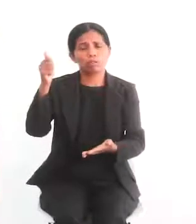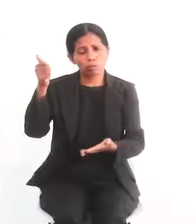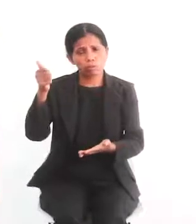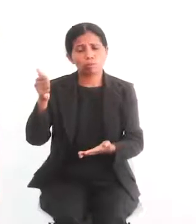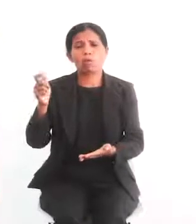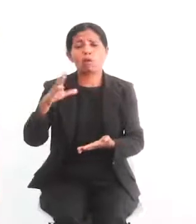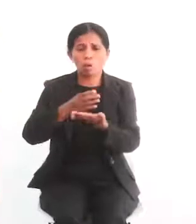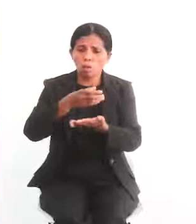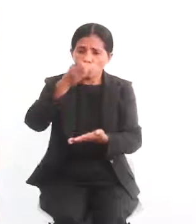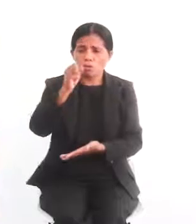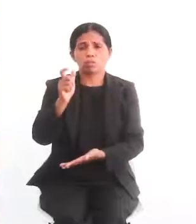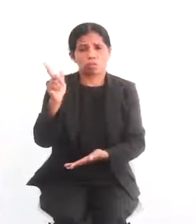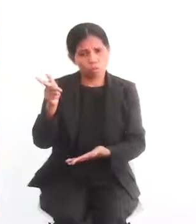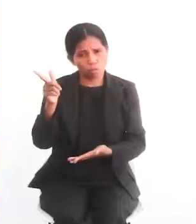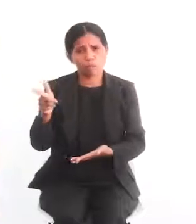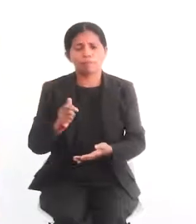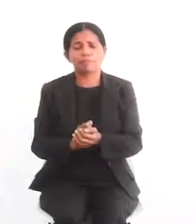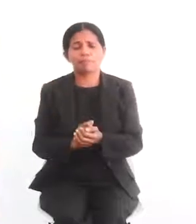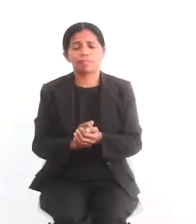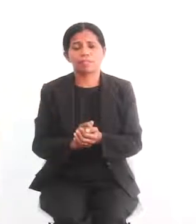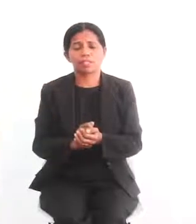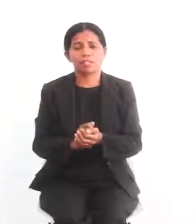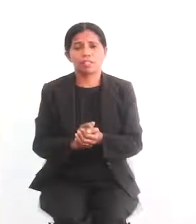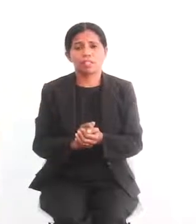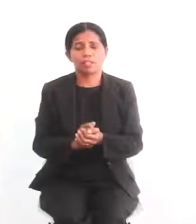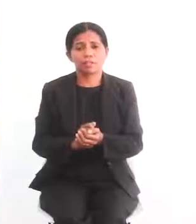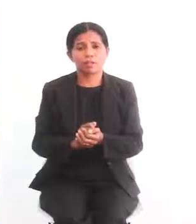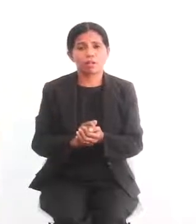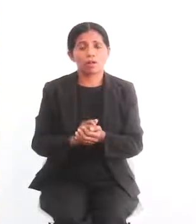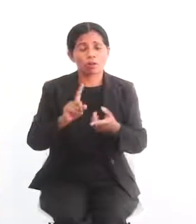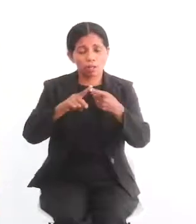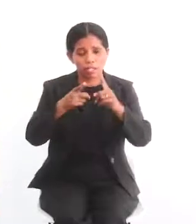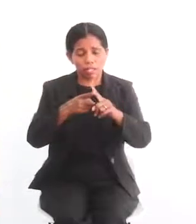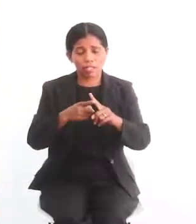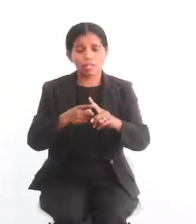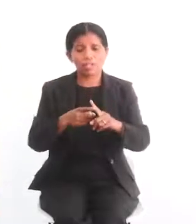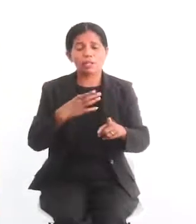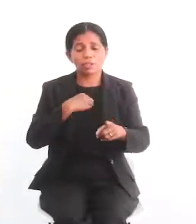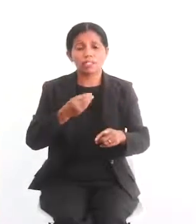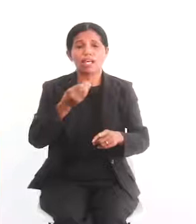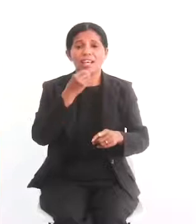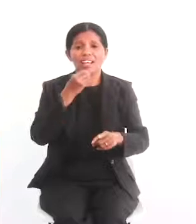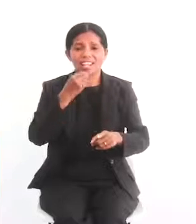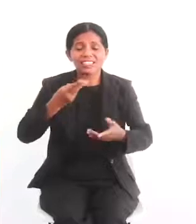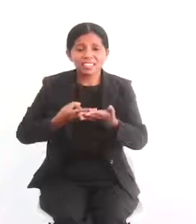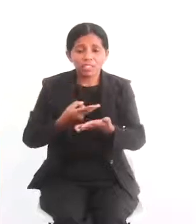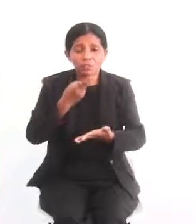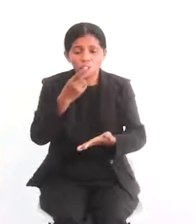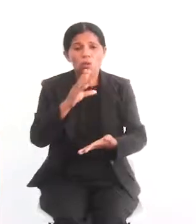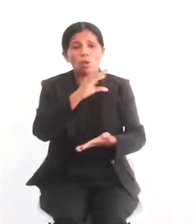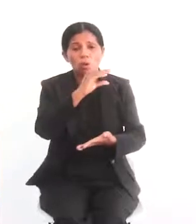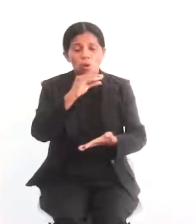20 garrafas. A Abilai gosta de comer canja com os restos do coco cozido.